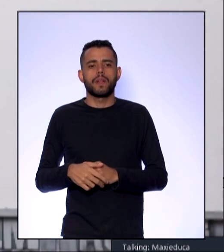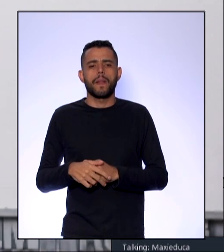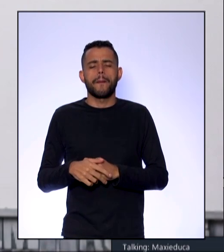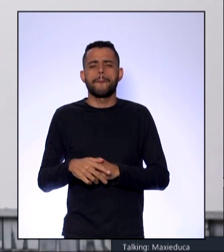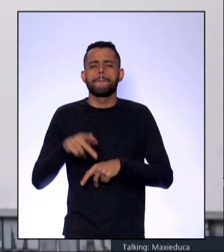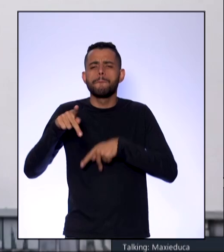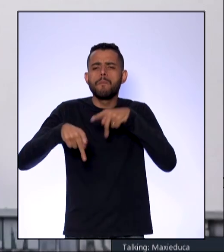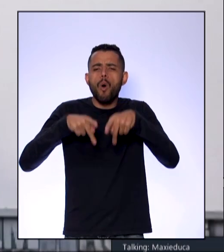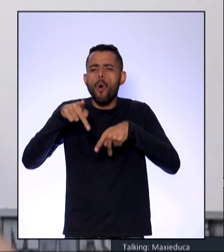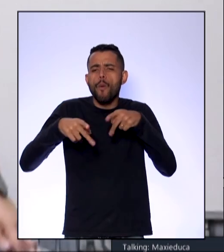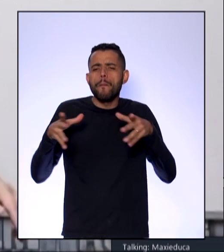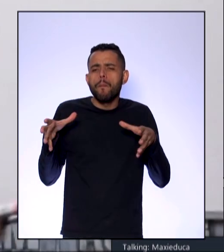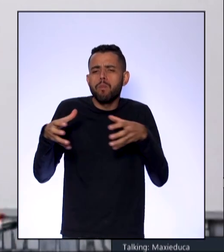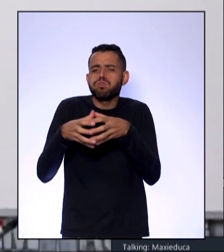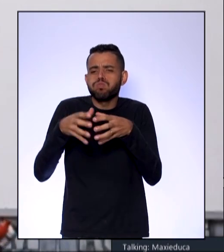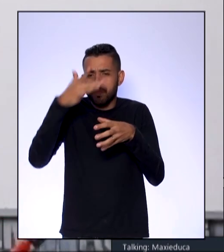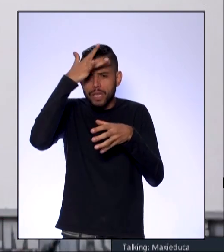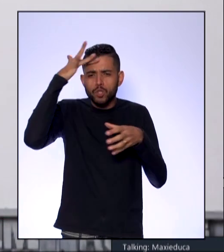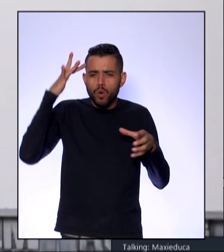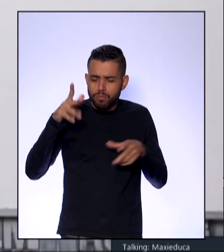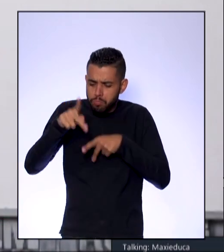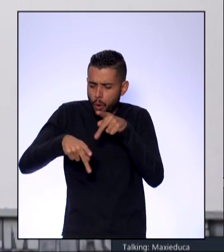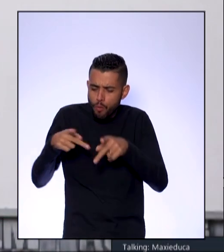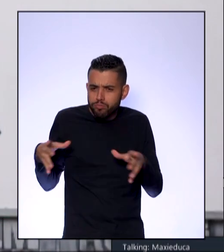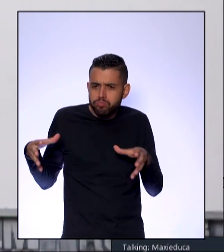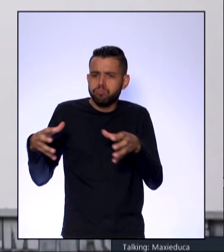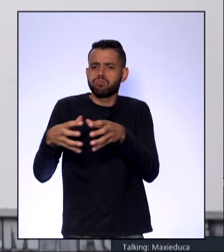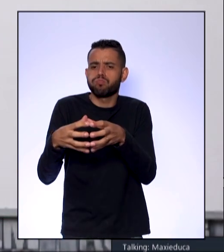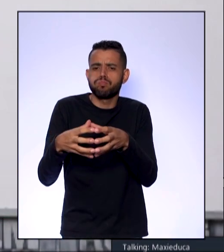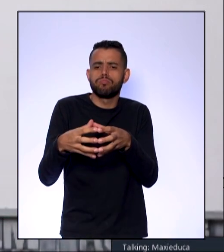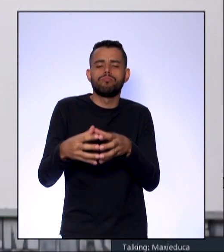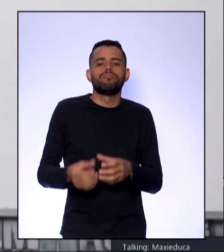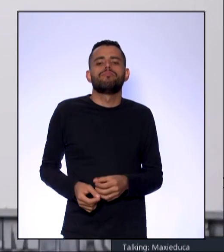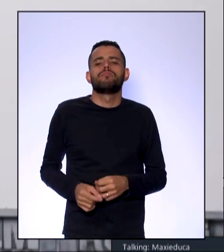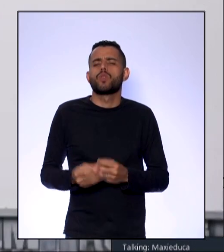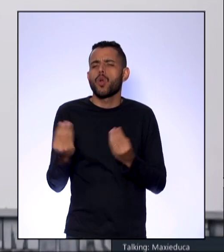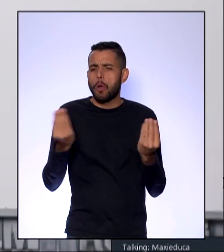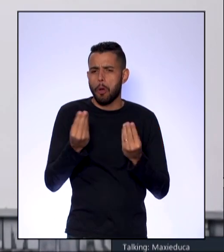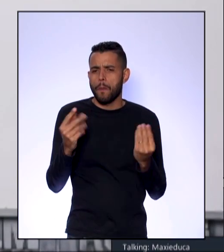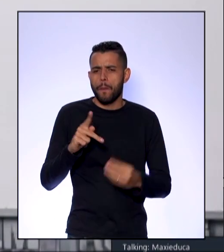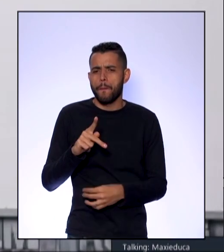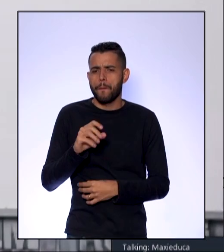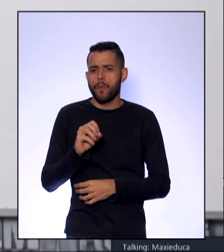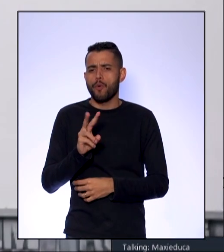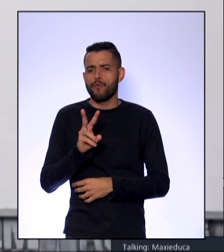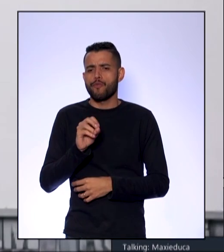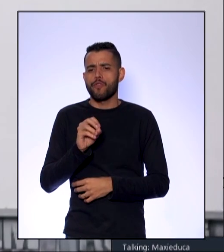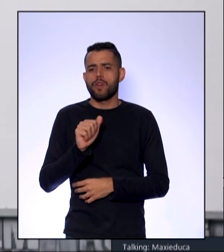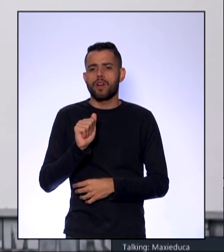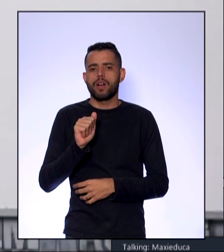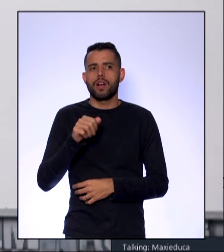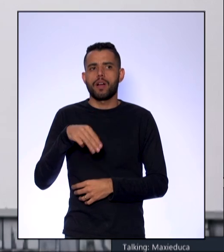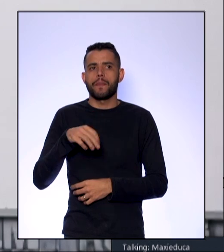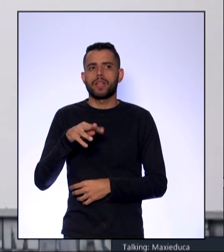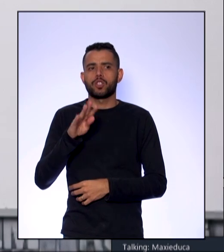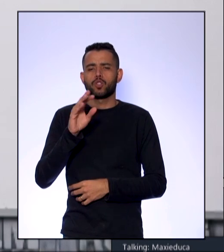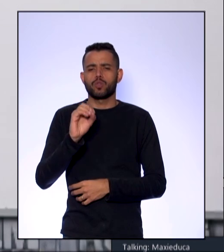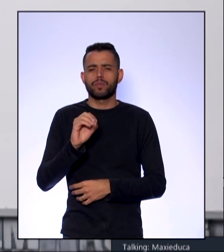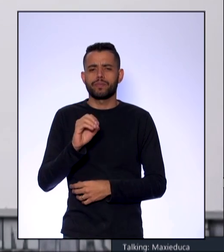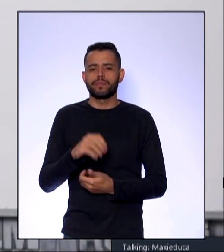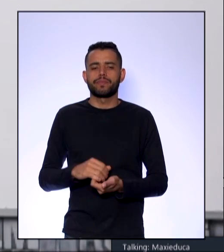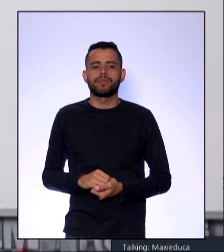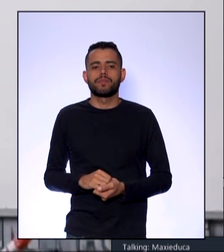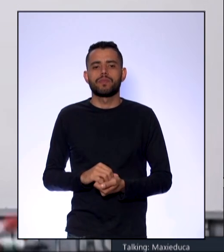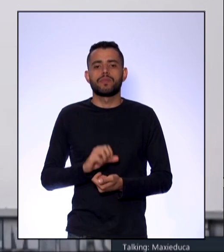povoamento. Professor, como assim povoamento na América? Se eles estão chegando